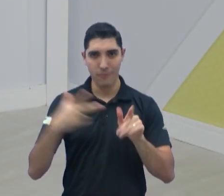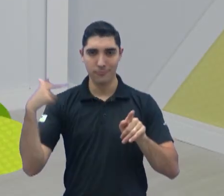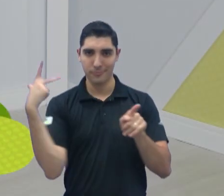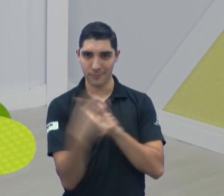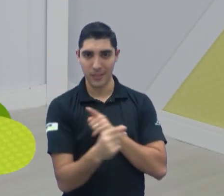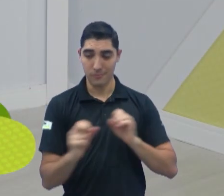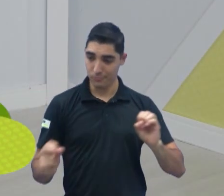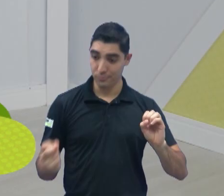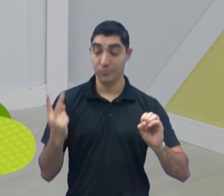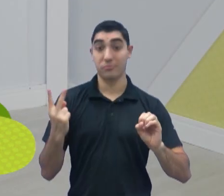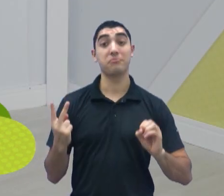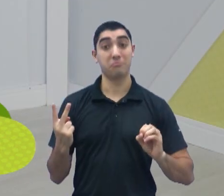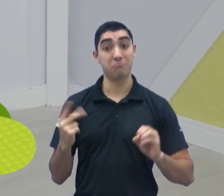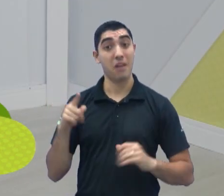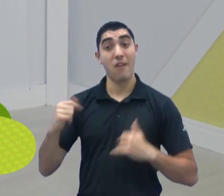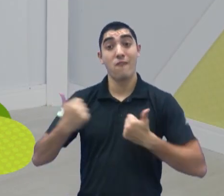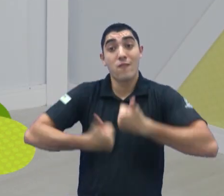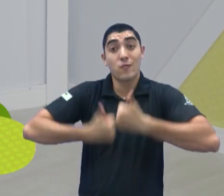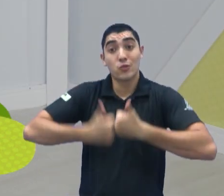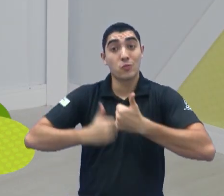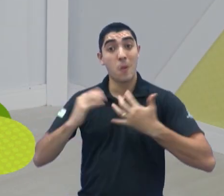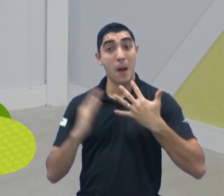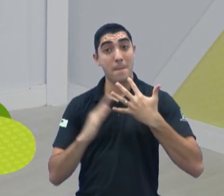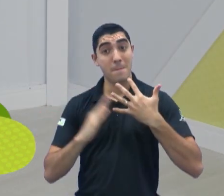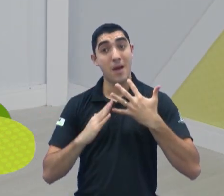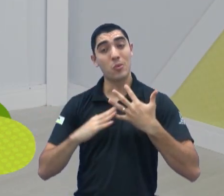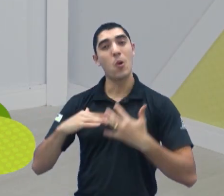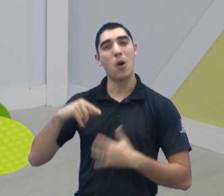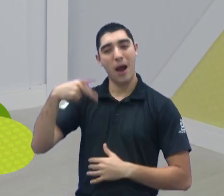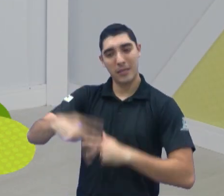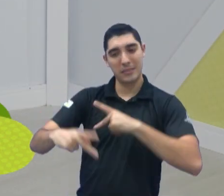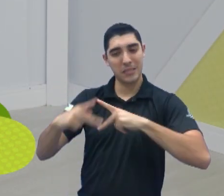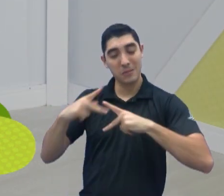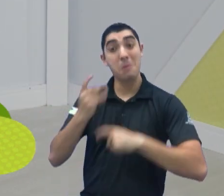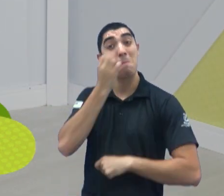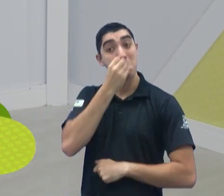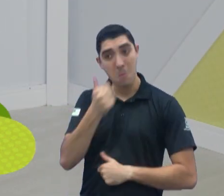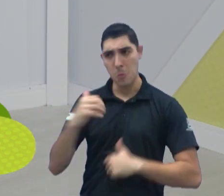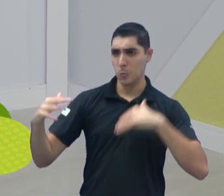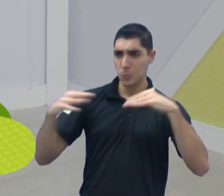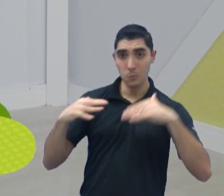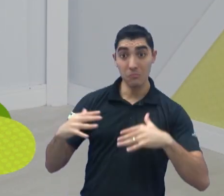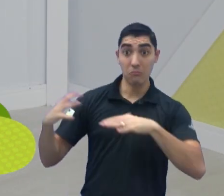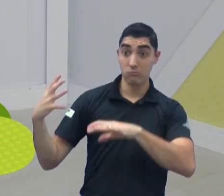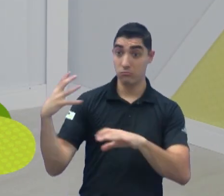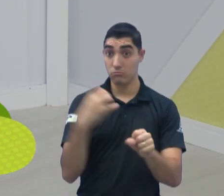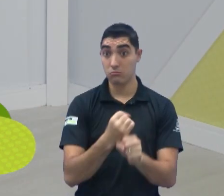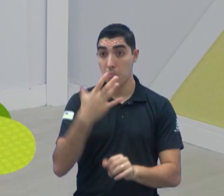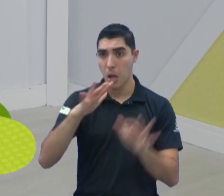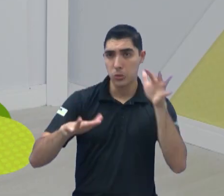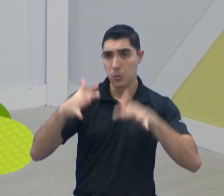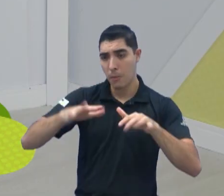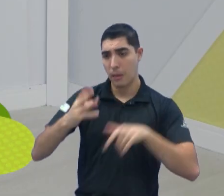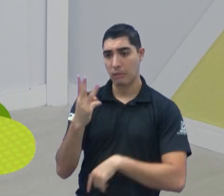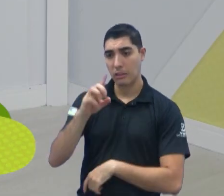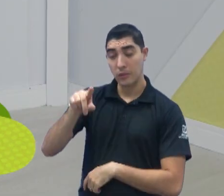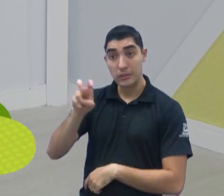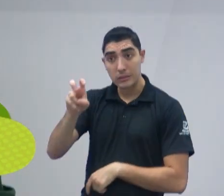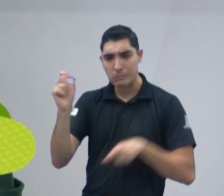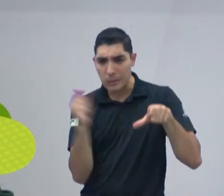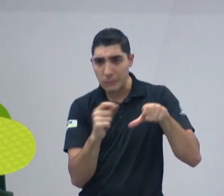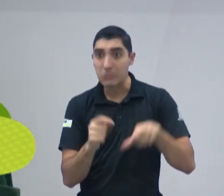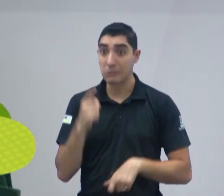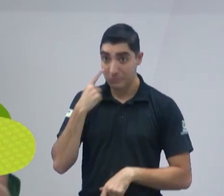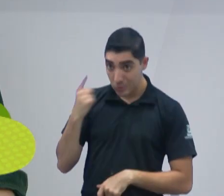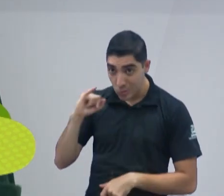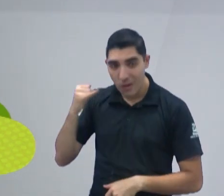aí o futebol amador na zona leste de São José. Bons jogos, bons placares, 3,5 de média de gols por partida, hein, João, no pique. Tá melhor que a